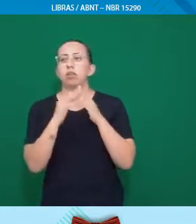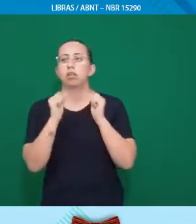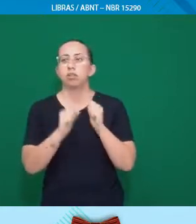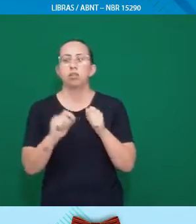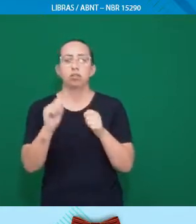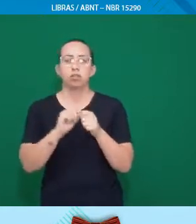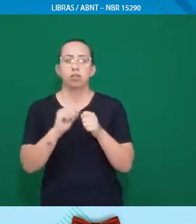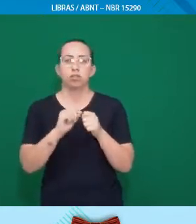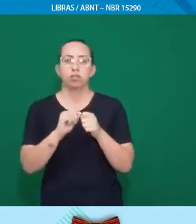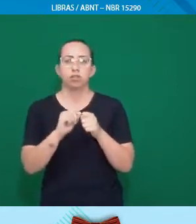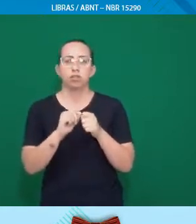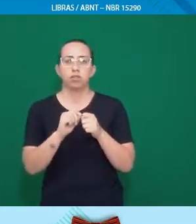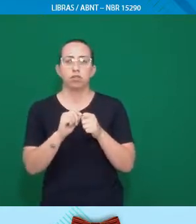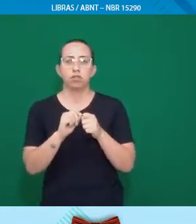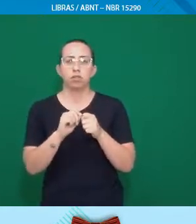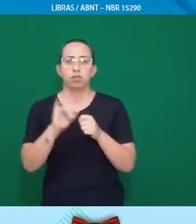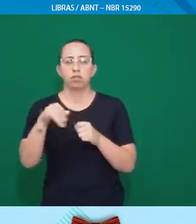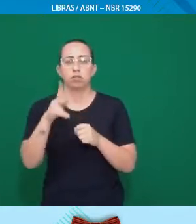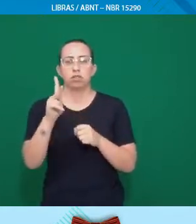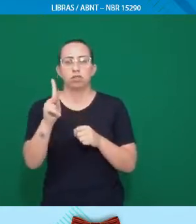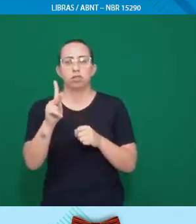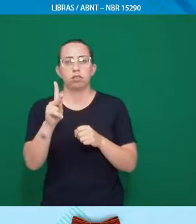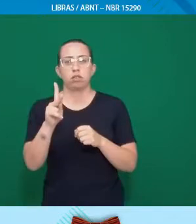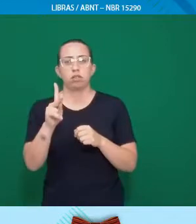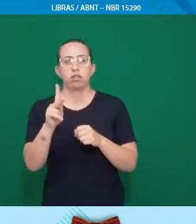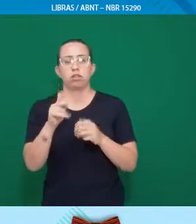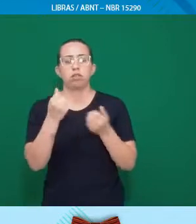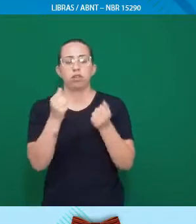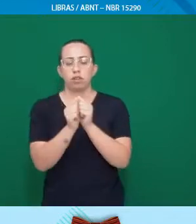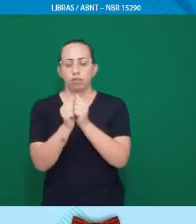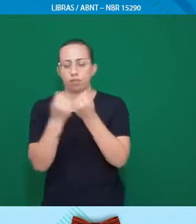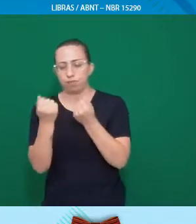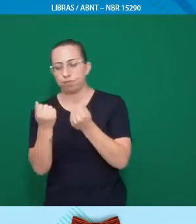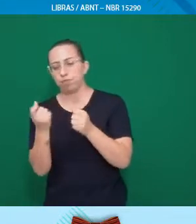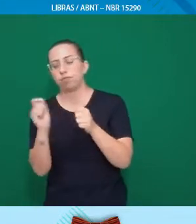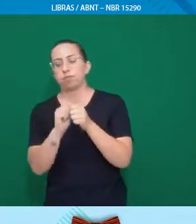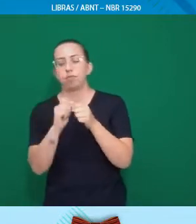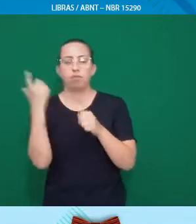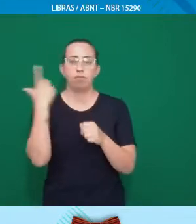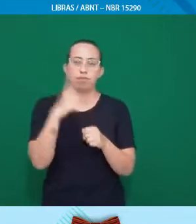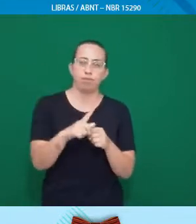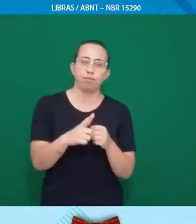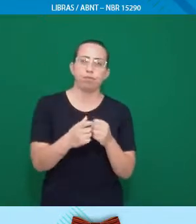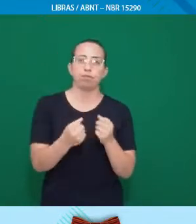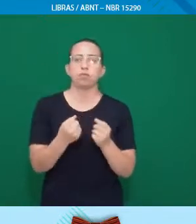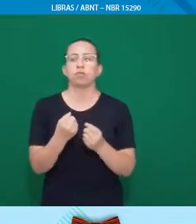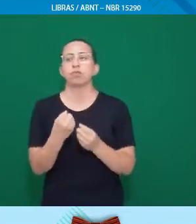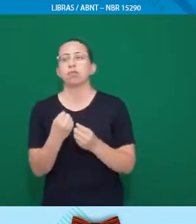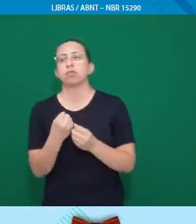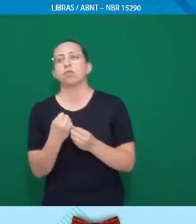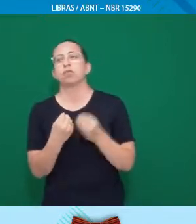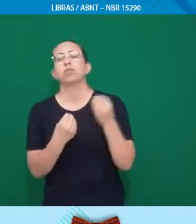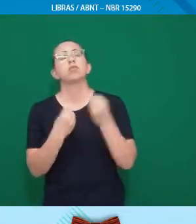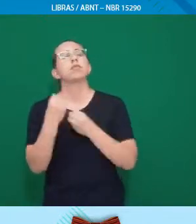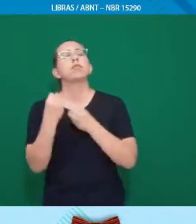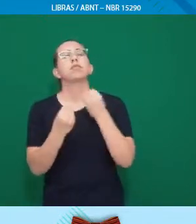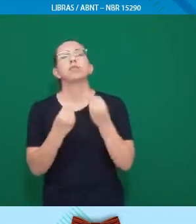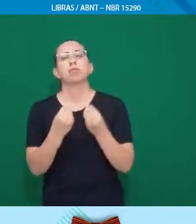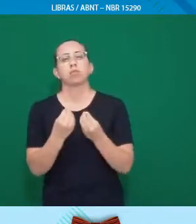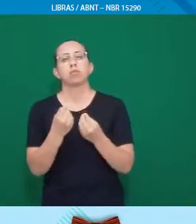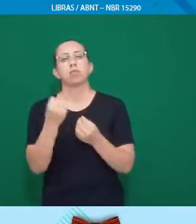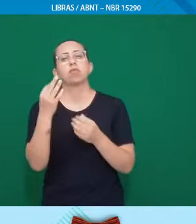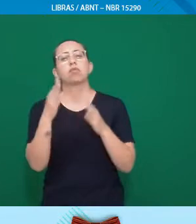dá para fazer na JK só que foi desmanchado efeito novamente ele conseguiu qual acompanhamento